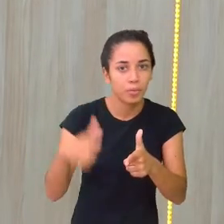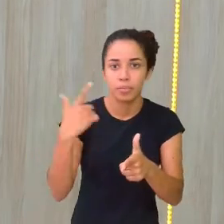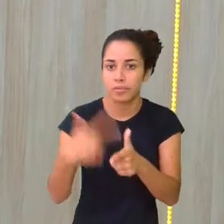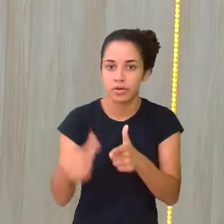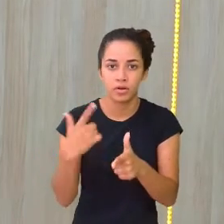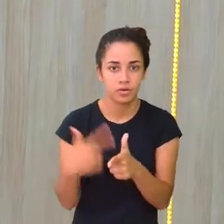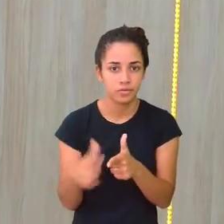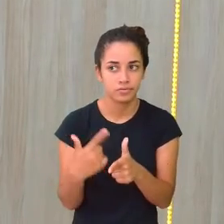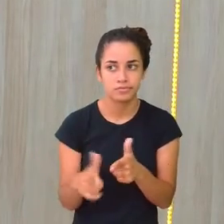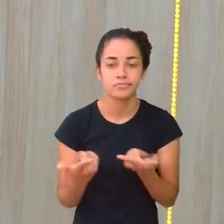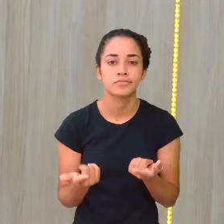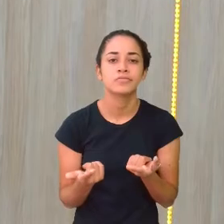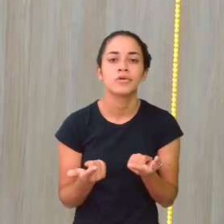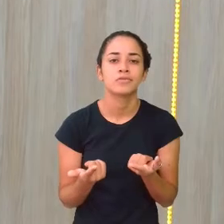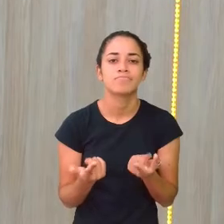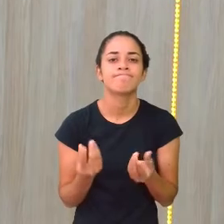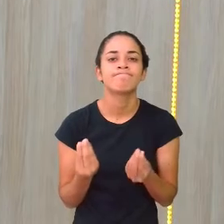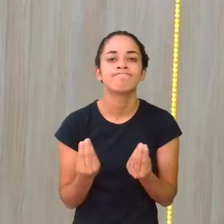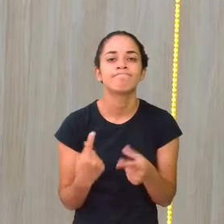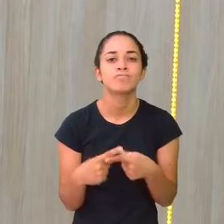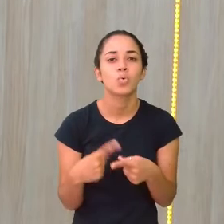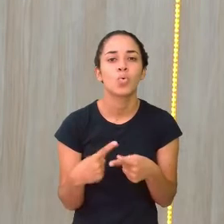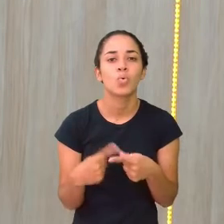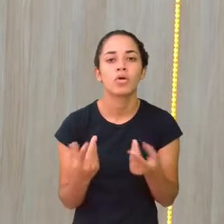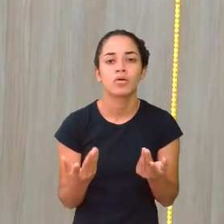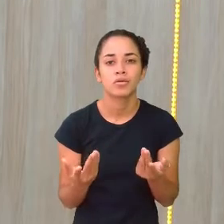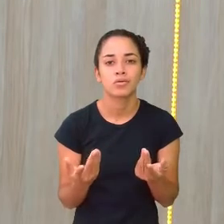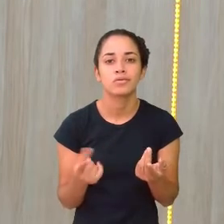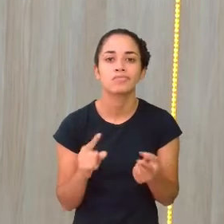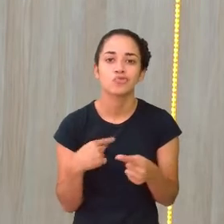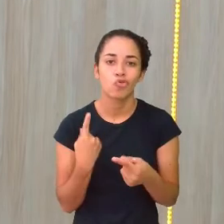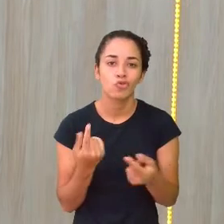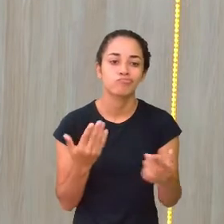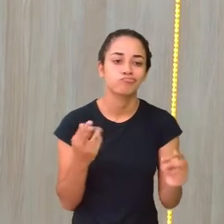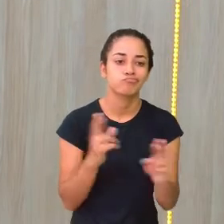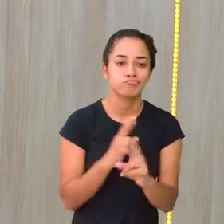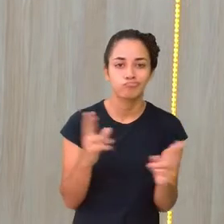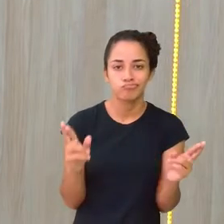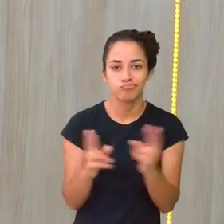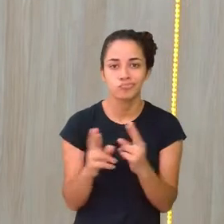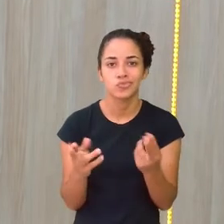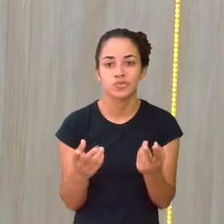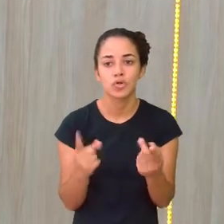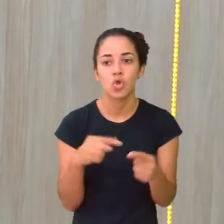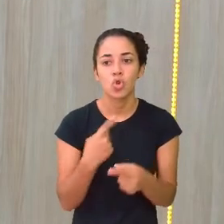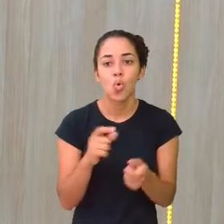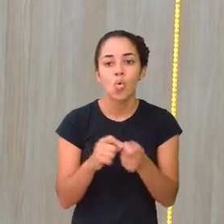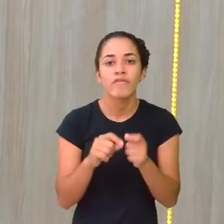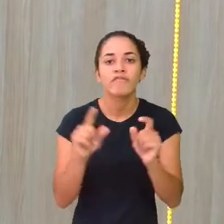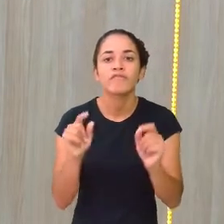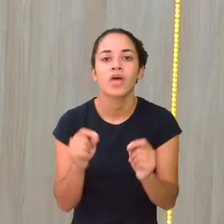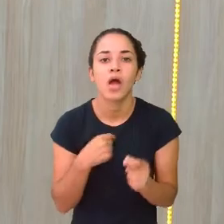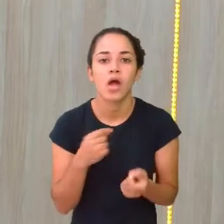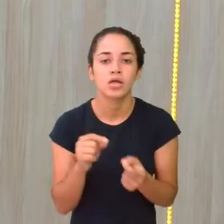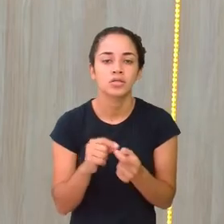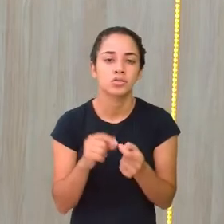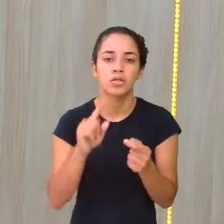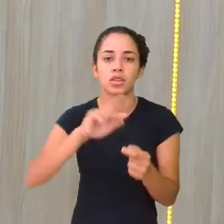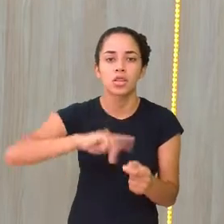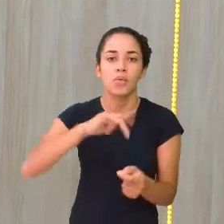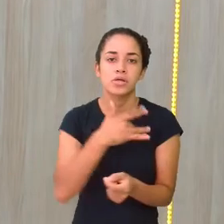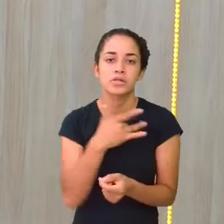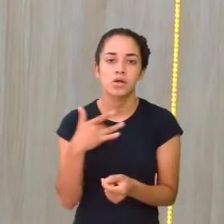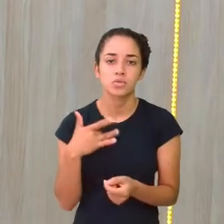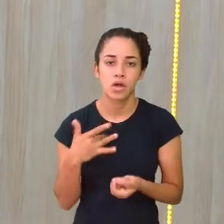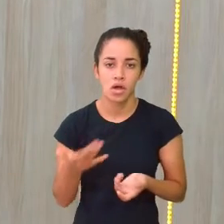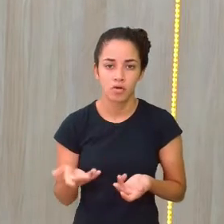parte o quê, ó? Da nossa, né? Das nossas interações que não são feitas de modo saudáveis. Então,